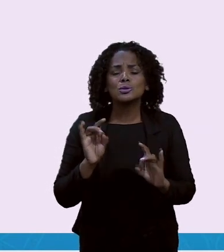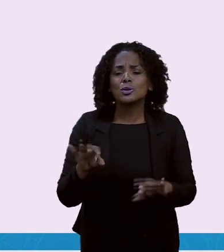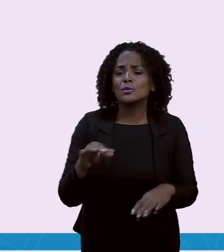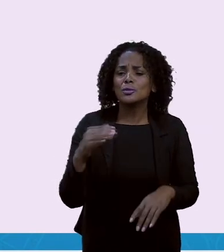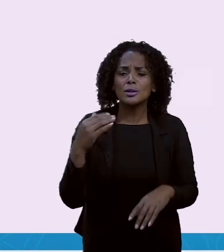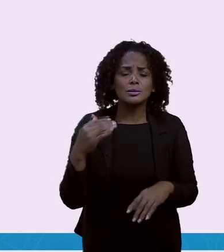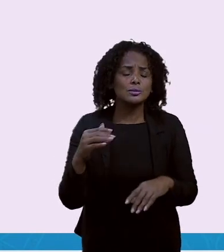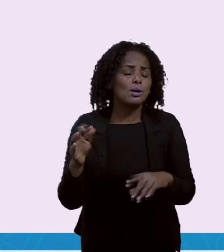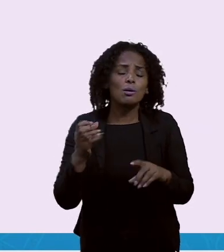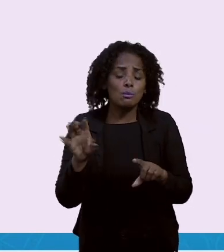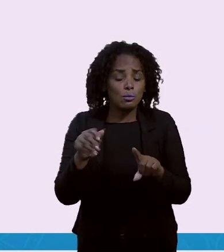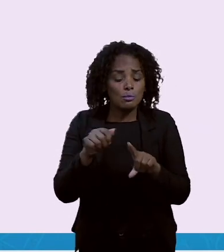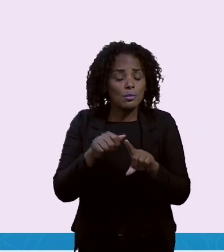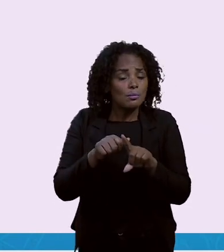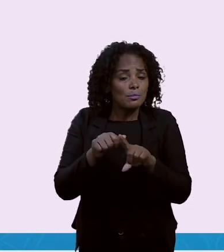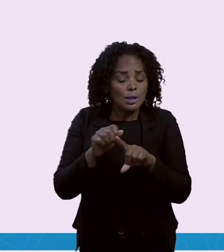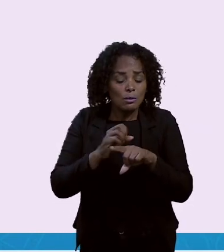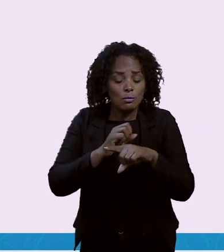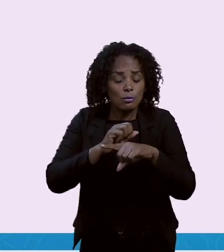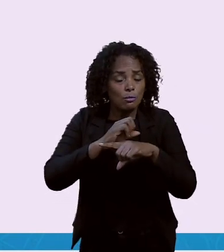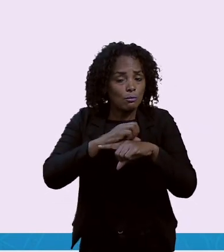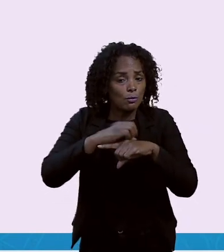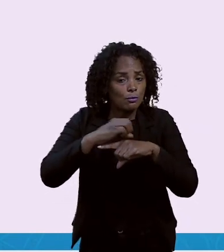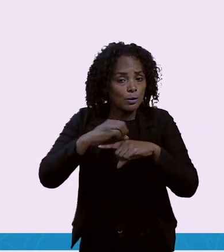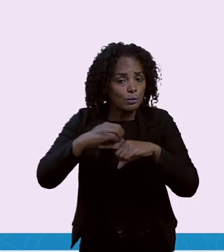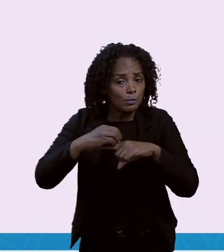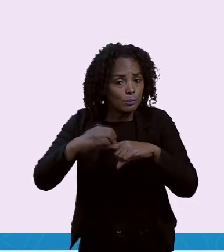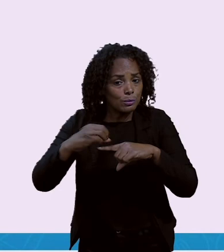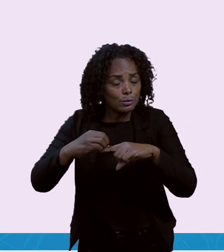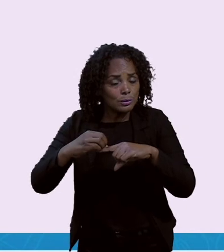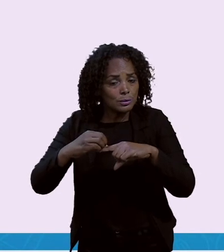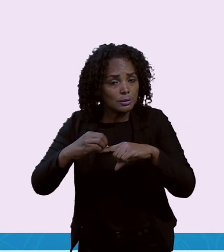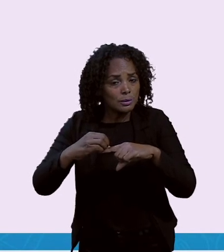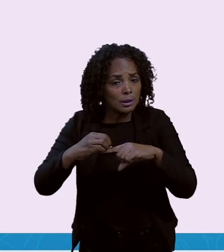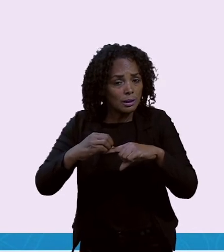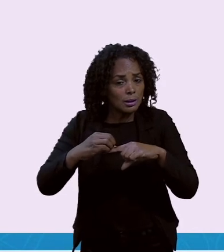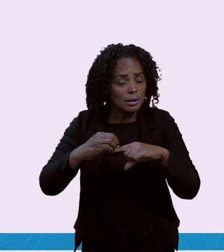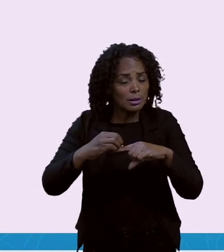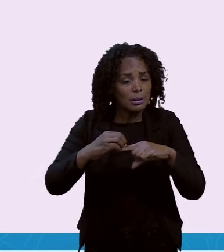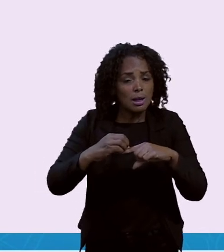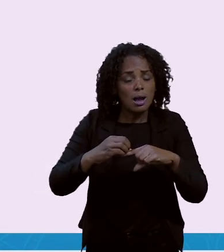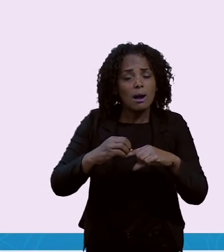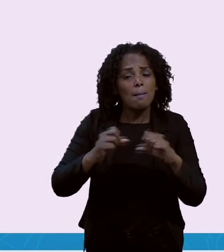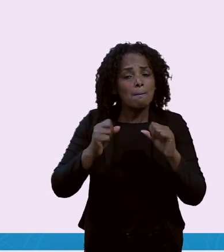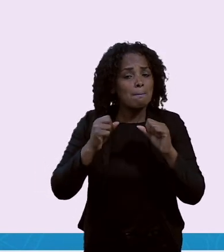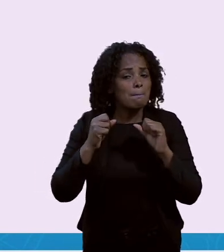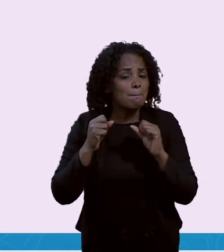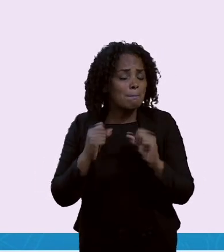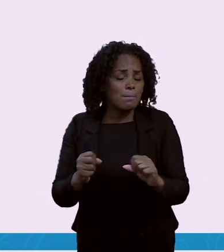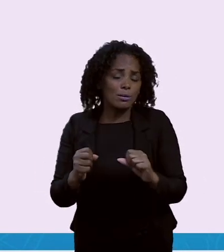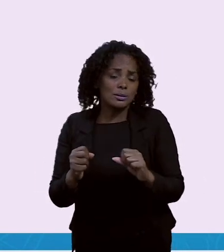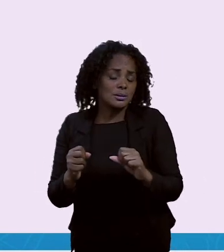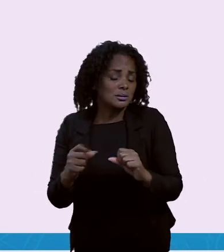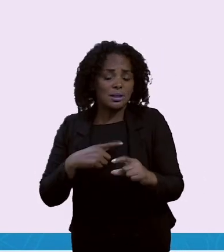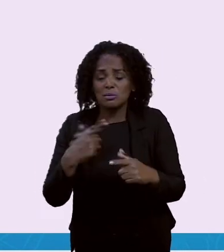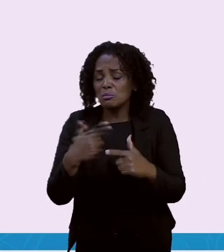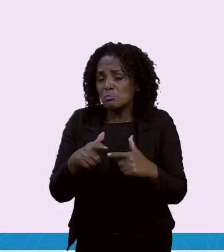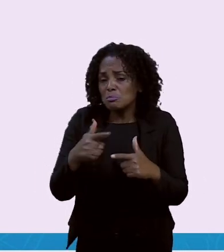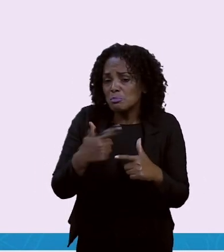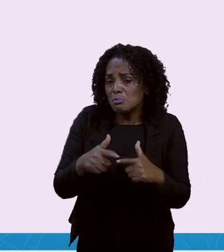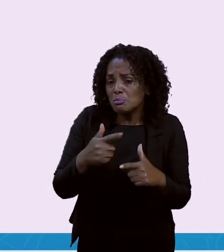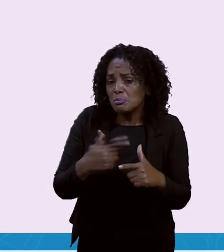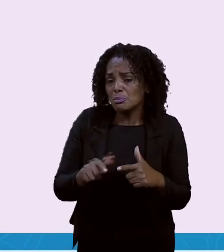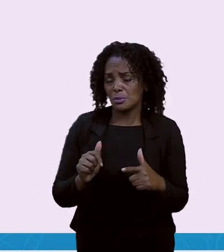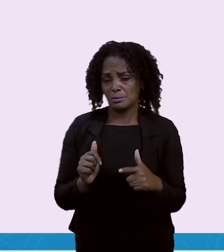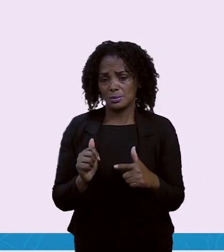apenas à corrosão pela ferrugem. Então, a madeira tem a beleza, mas o metal tem aí também a questão